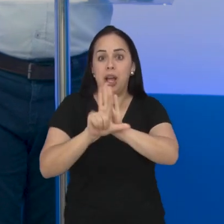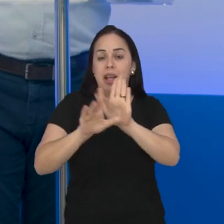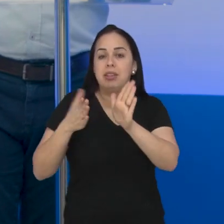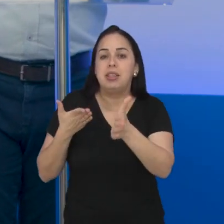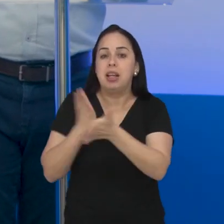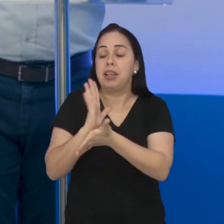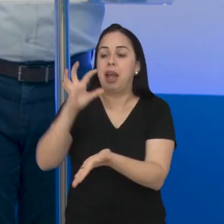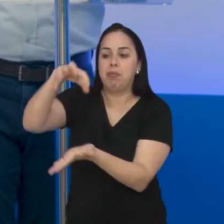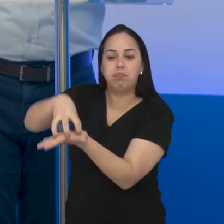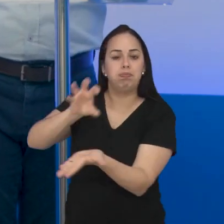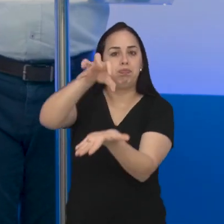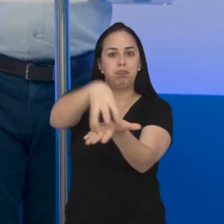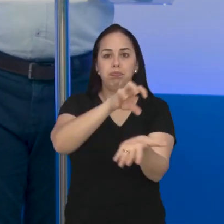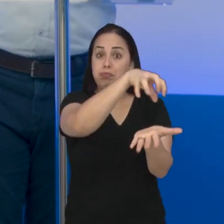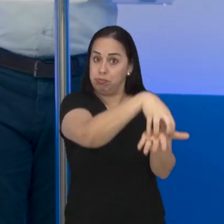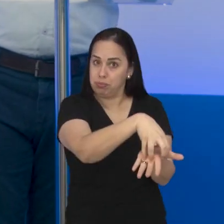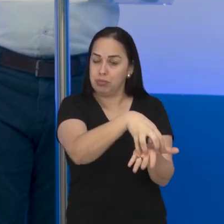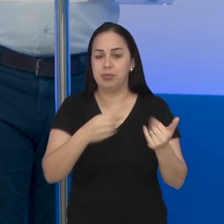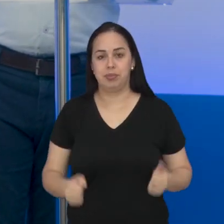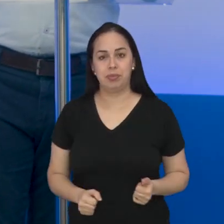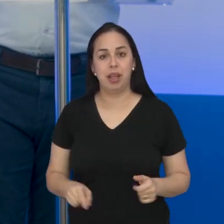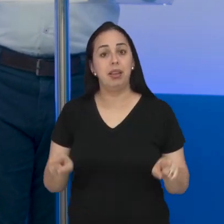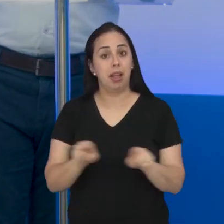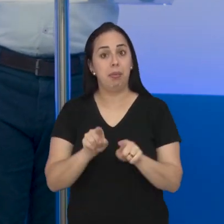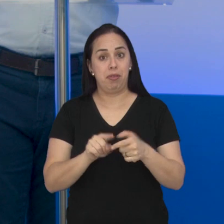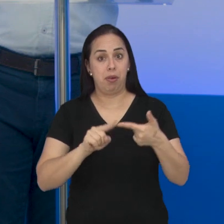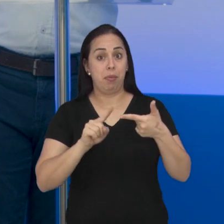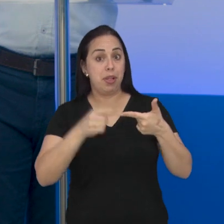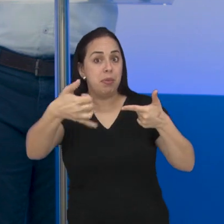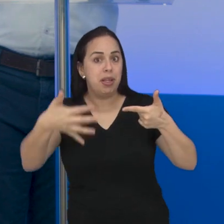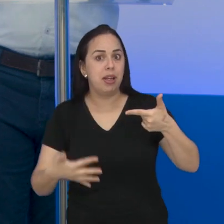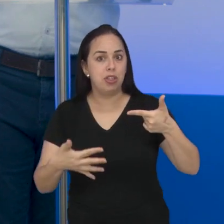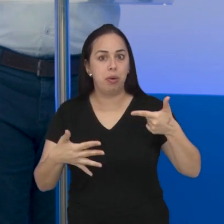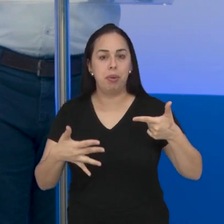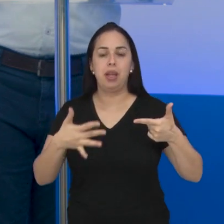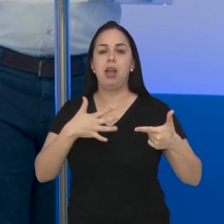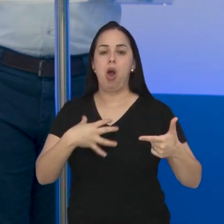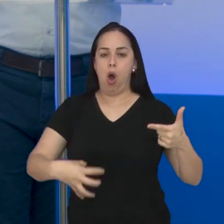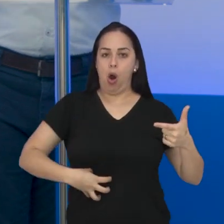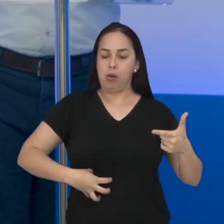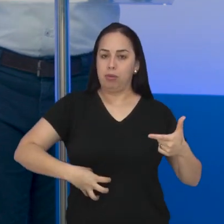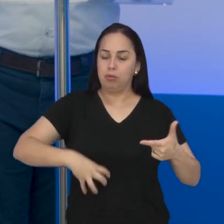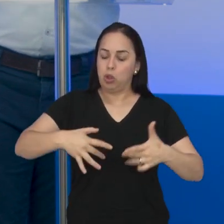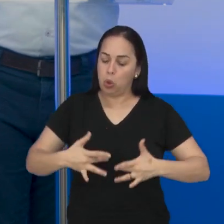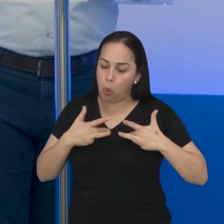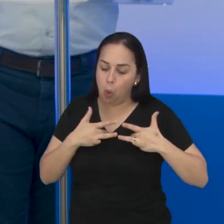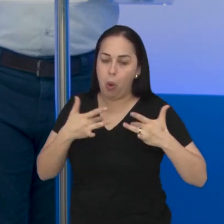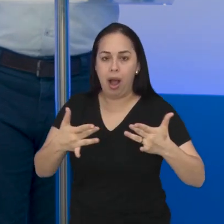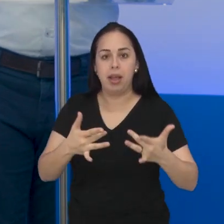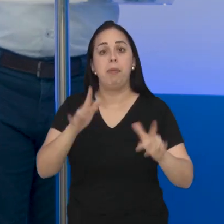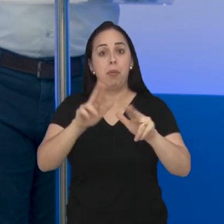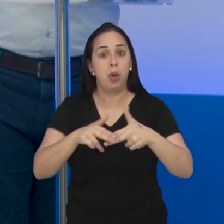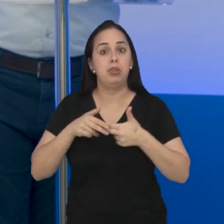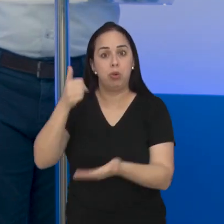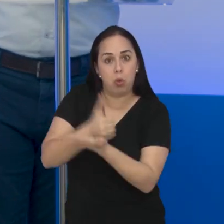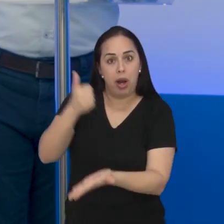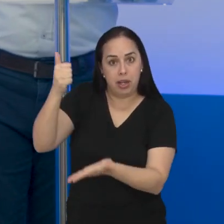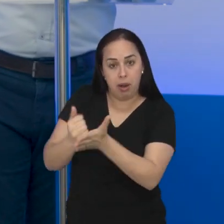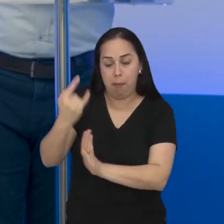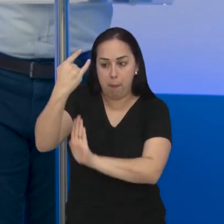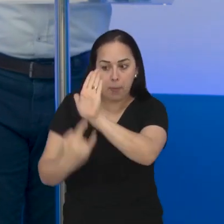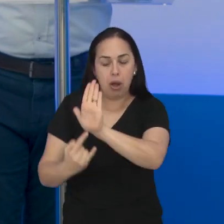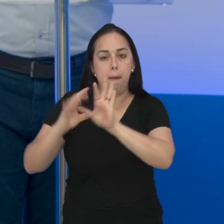o número dessas estruturas aqui na cidade. Também vamos falar sobre doação de órgãos. Cartórios do país estão autorizados a emitir